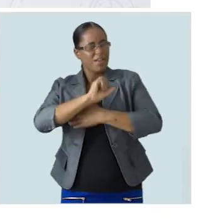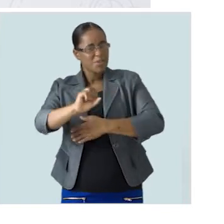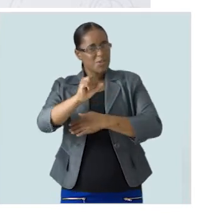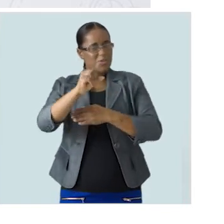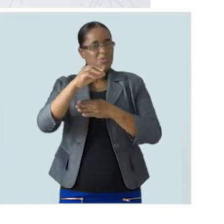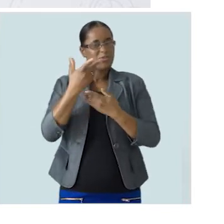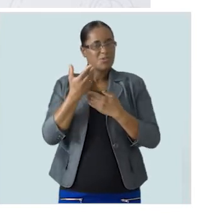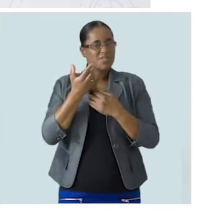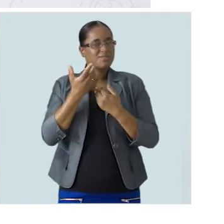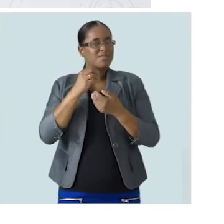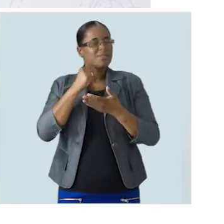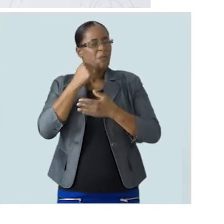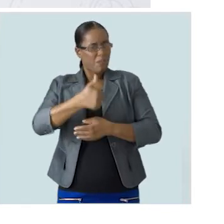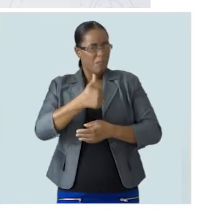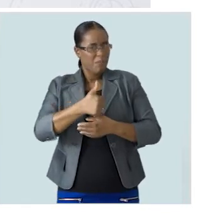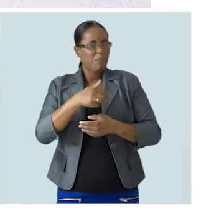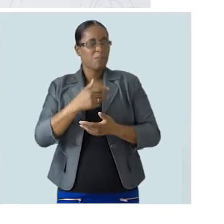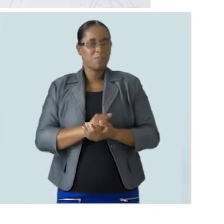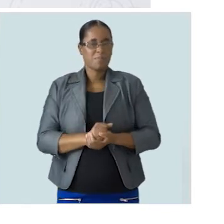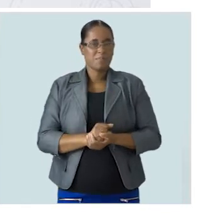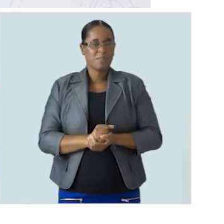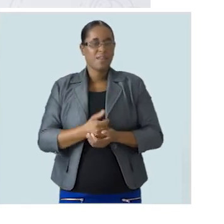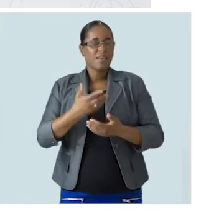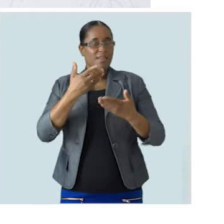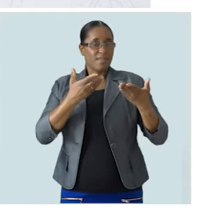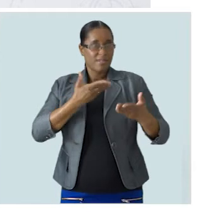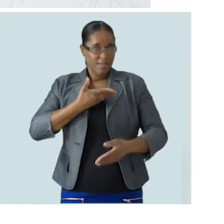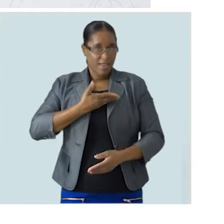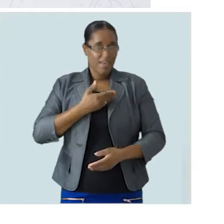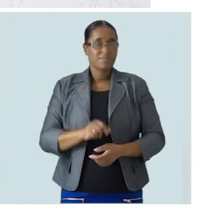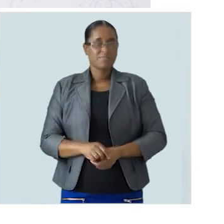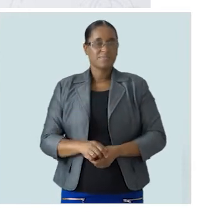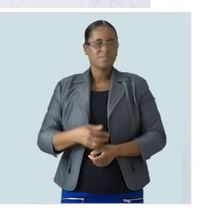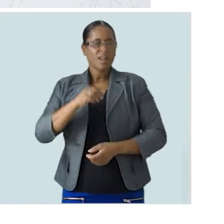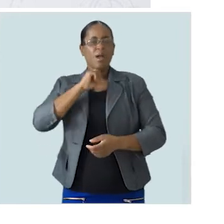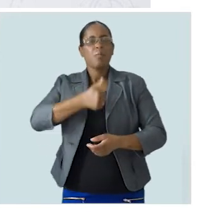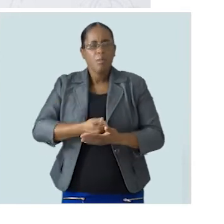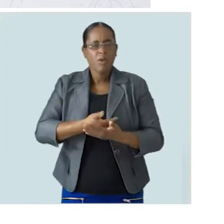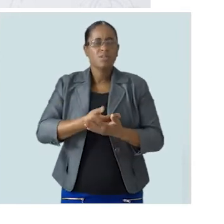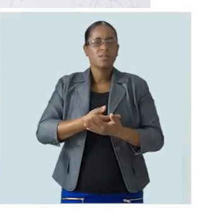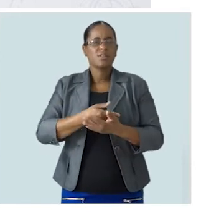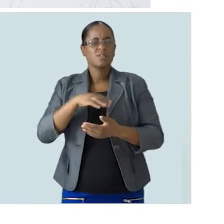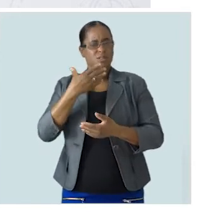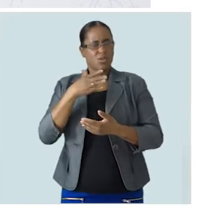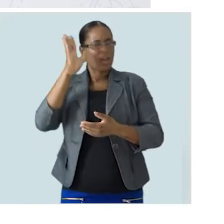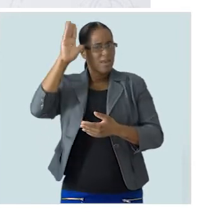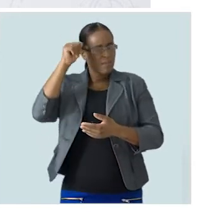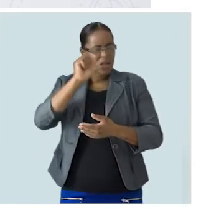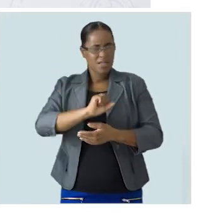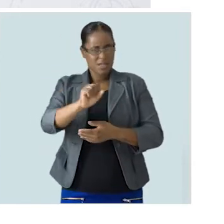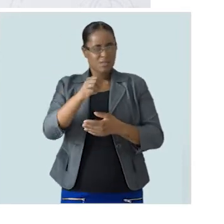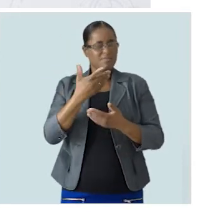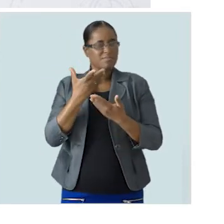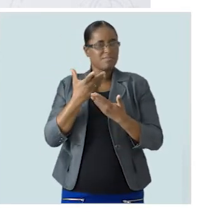e prestável. D, a morte do seu precioso animal de estimação foi uma perda